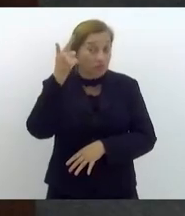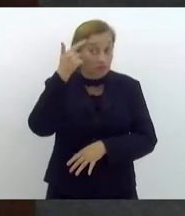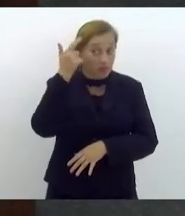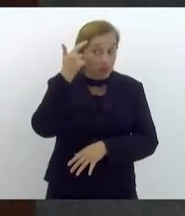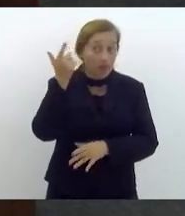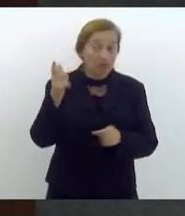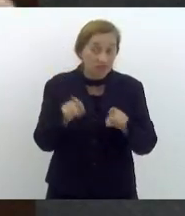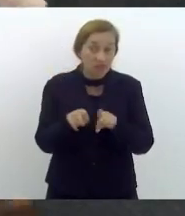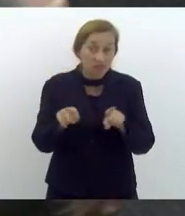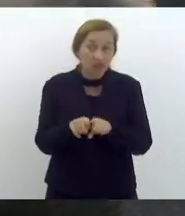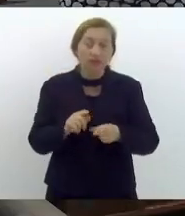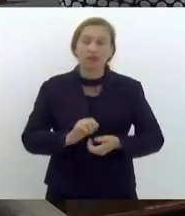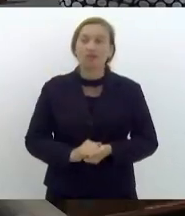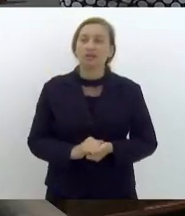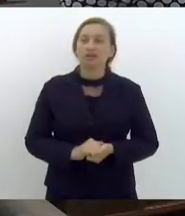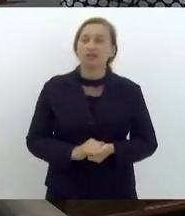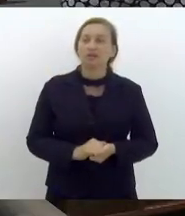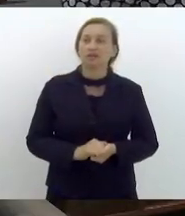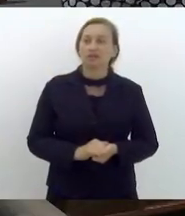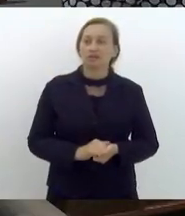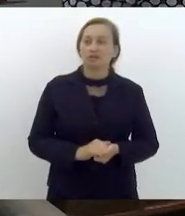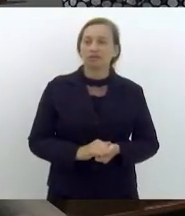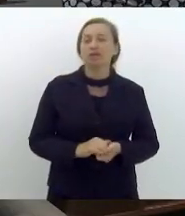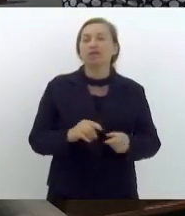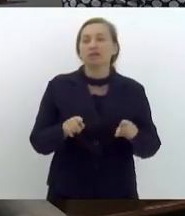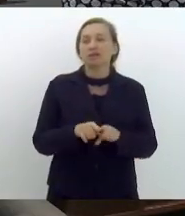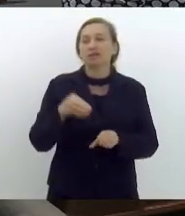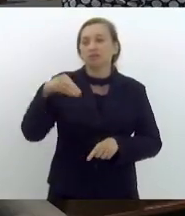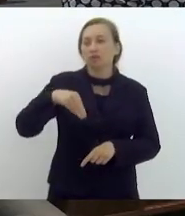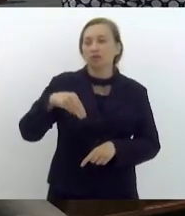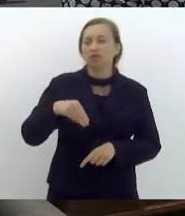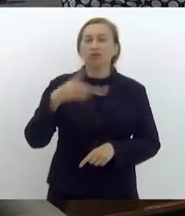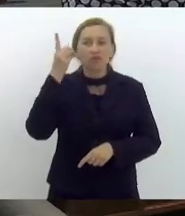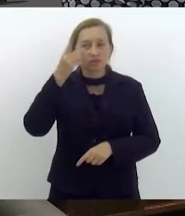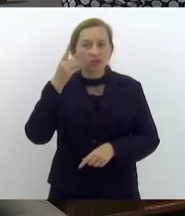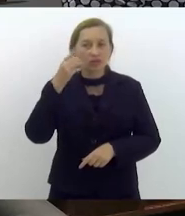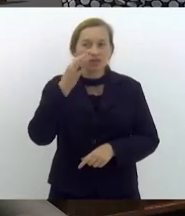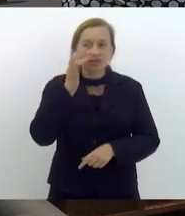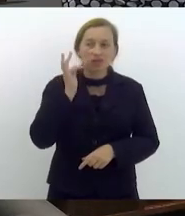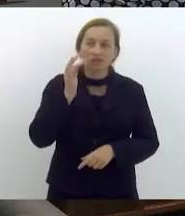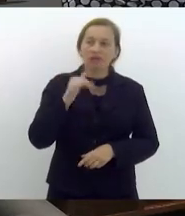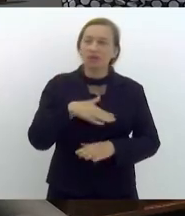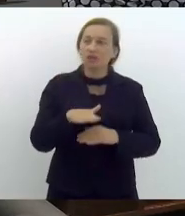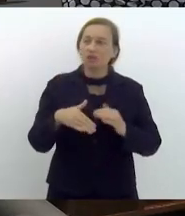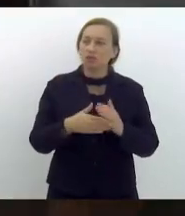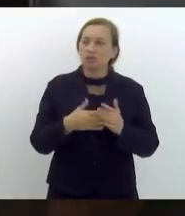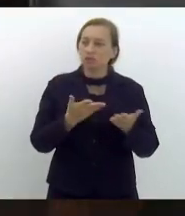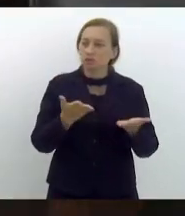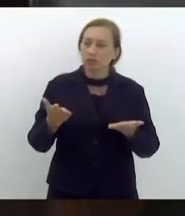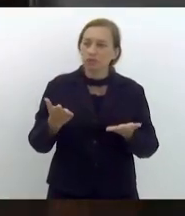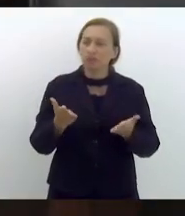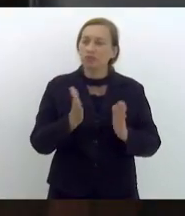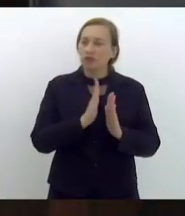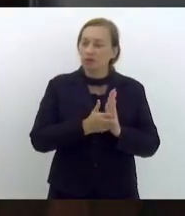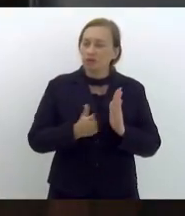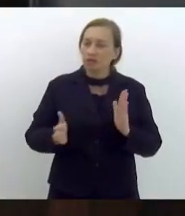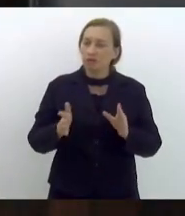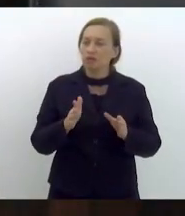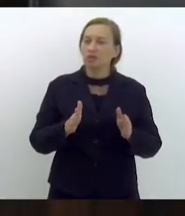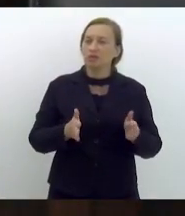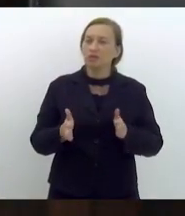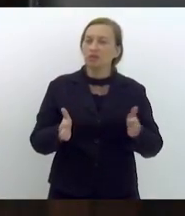cabeça né só um minuto Deputado Flávio senhoras e senhores estamos em processo de